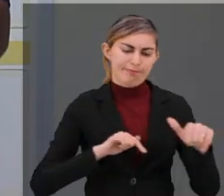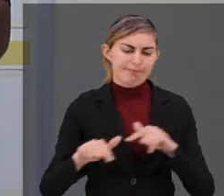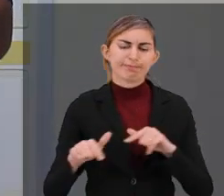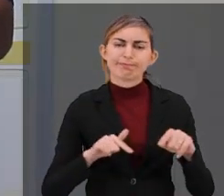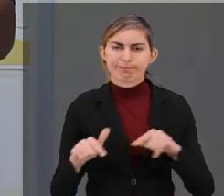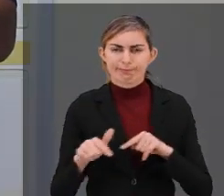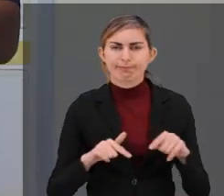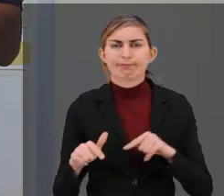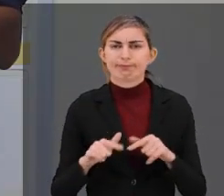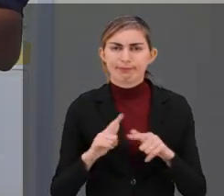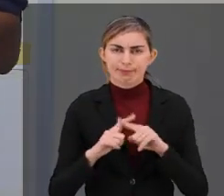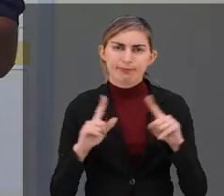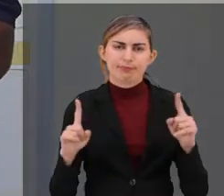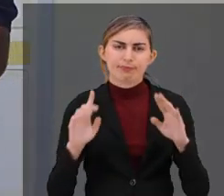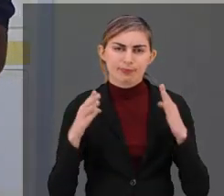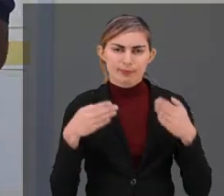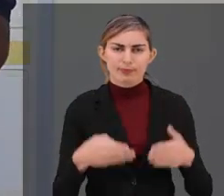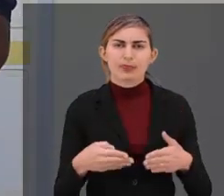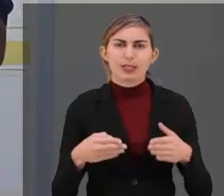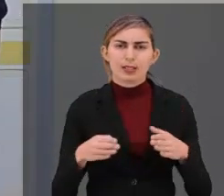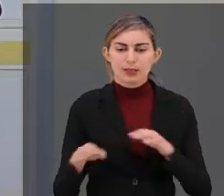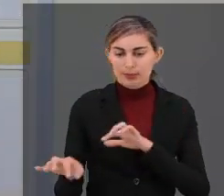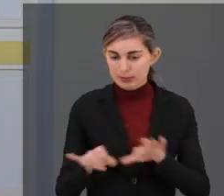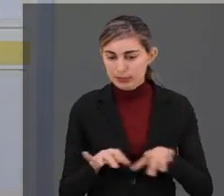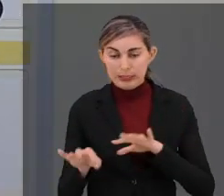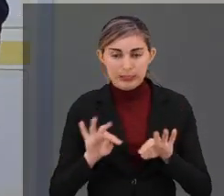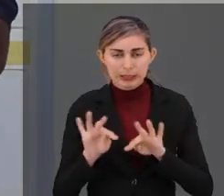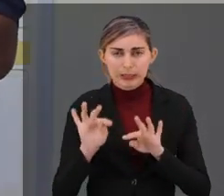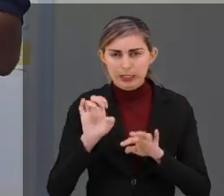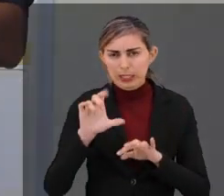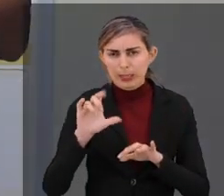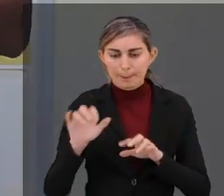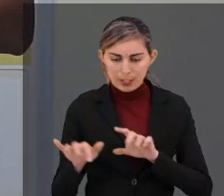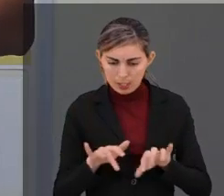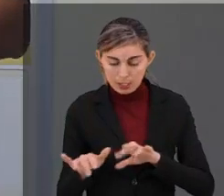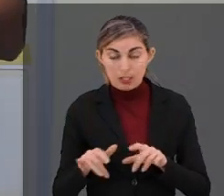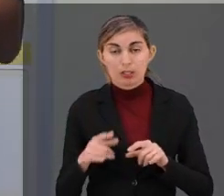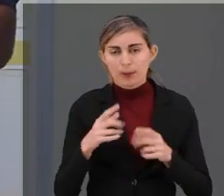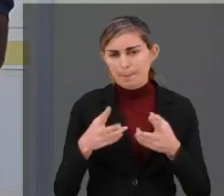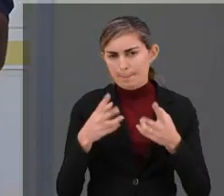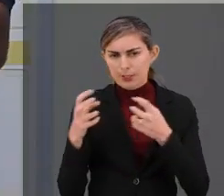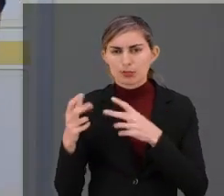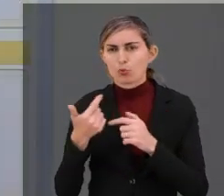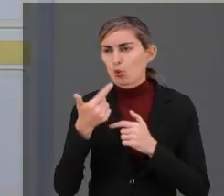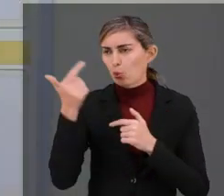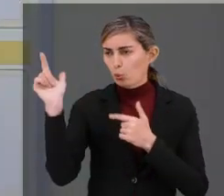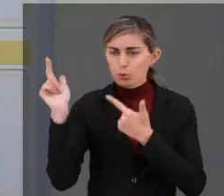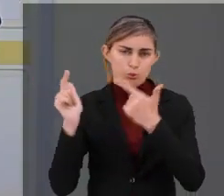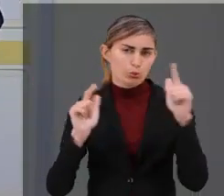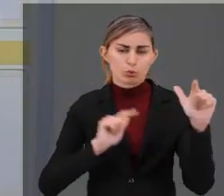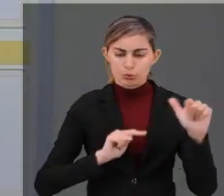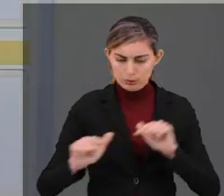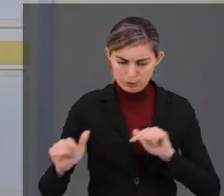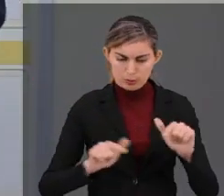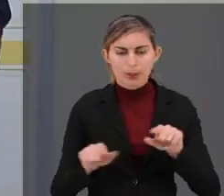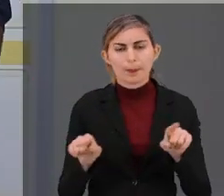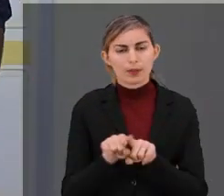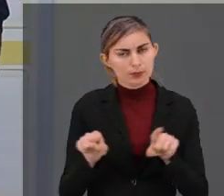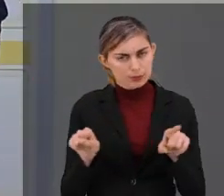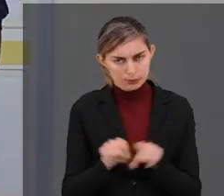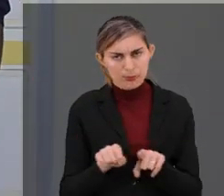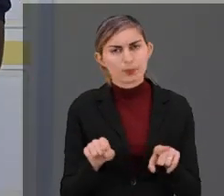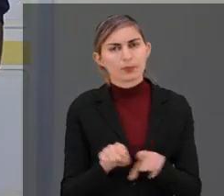Isso era muito mais voltado para o setor de telemarketing, mas aí se percebeu que outras atividades ou outros ramos